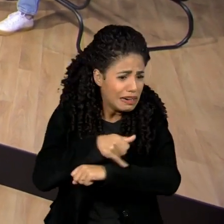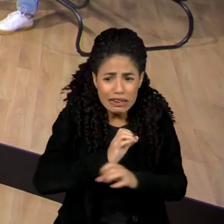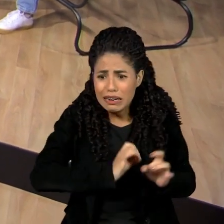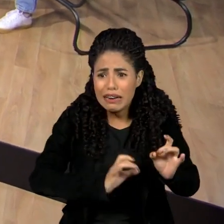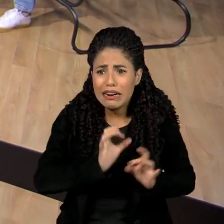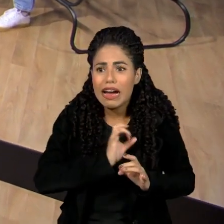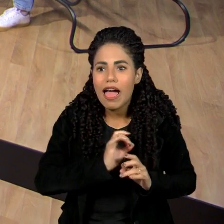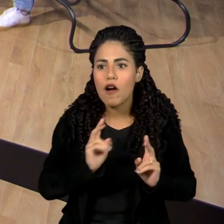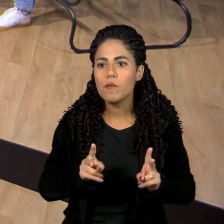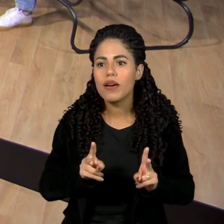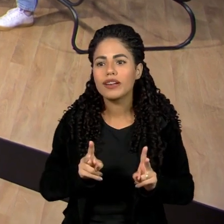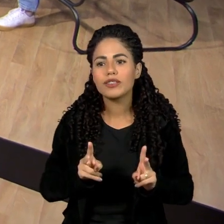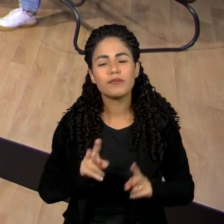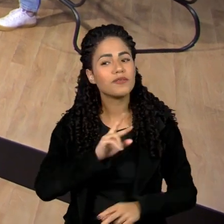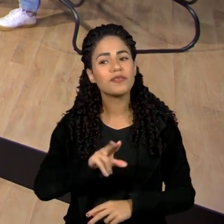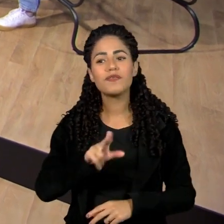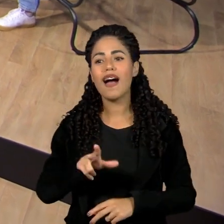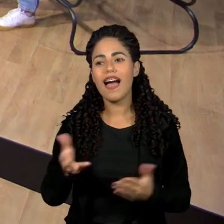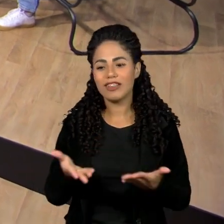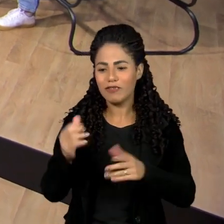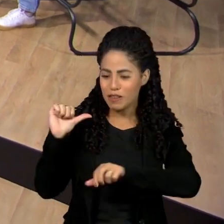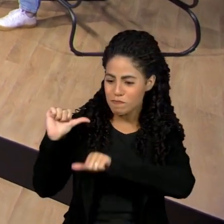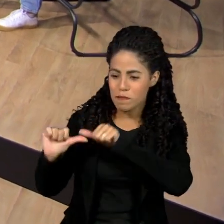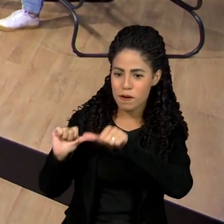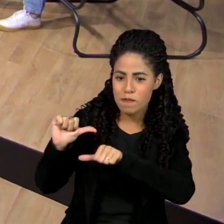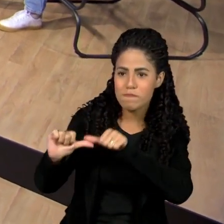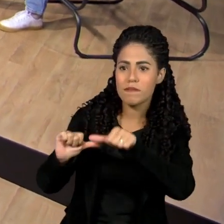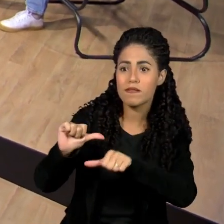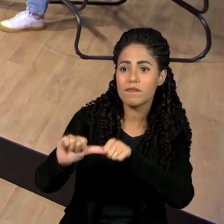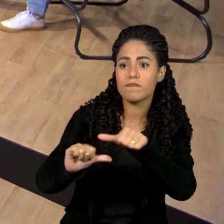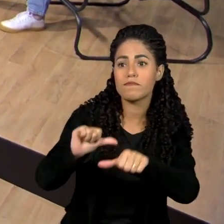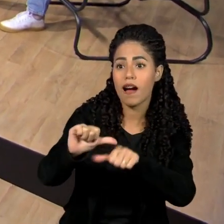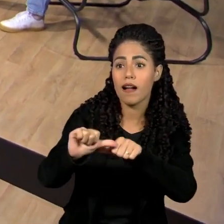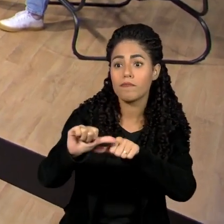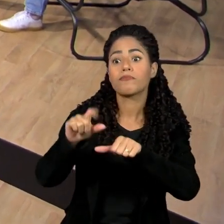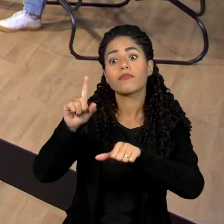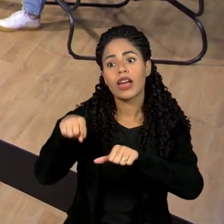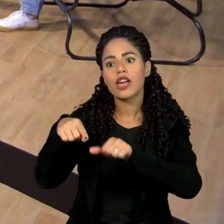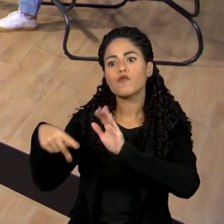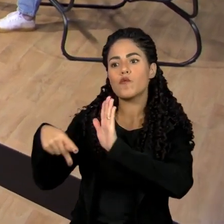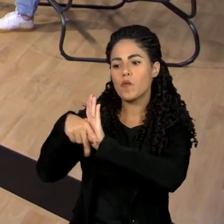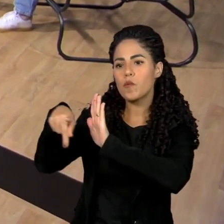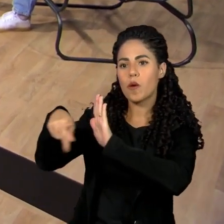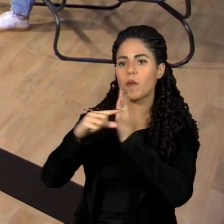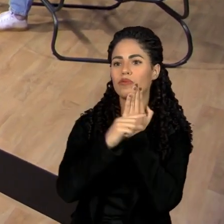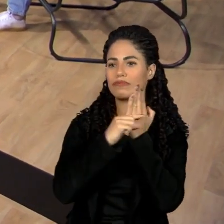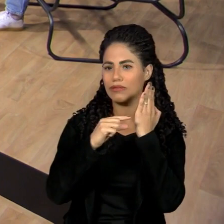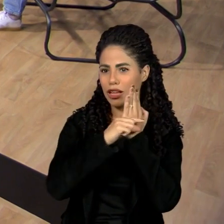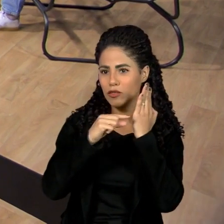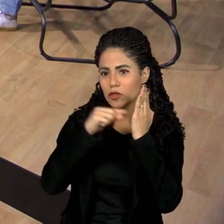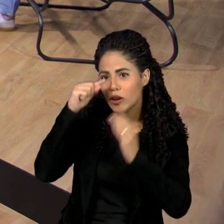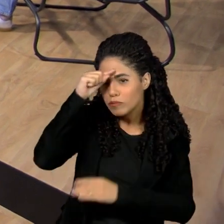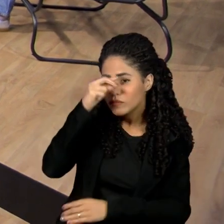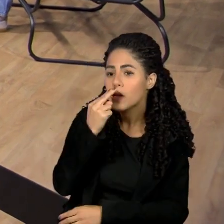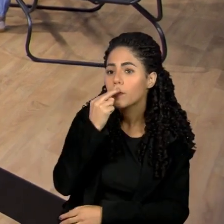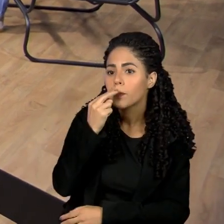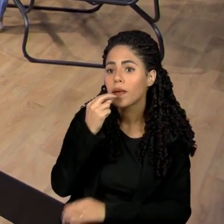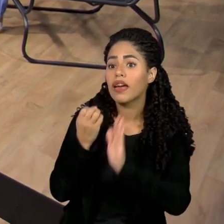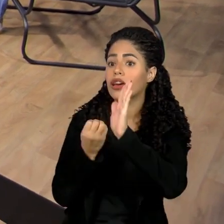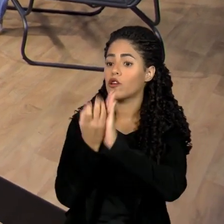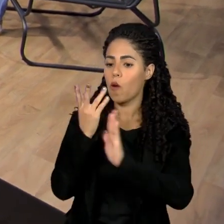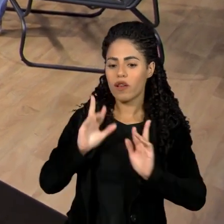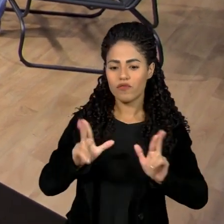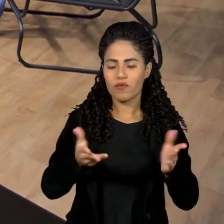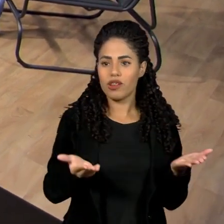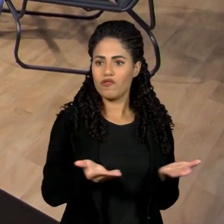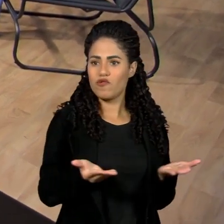Monteiro Lobato, né? O do Monteiro Lobato já é uma recriação. E eu acho esse saci do Monteiro Lobato